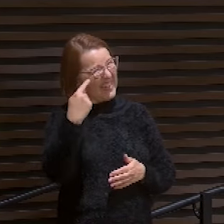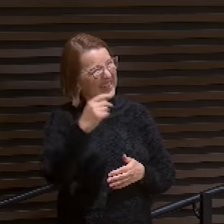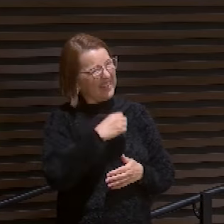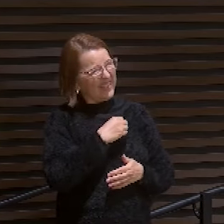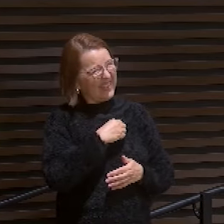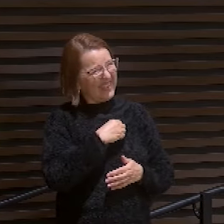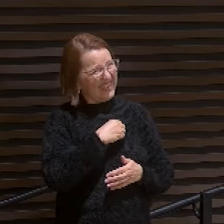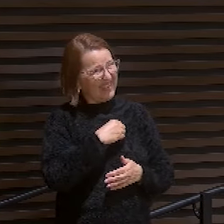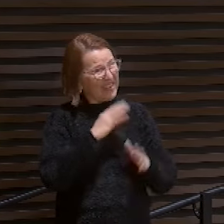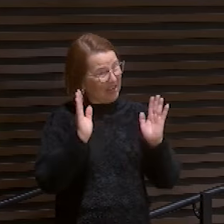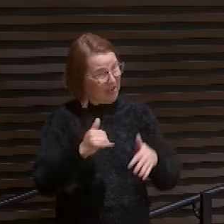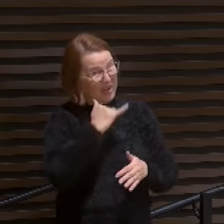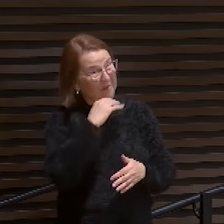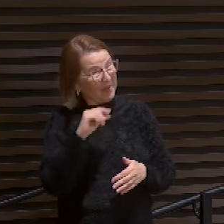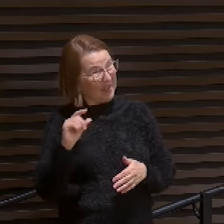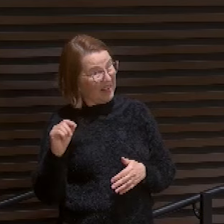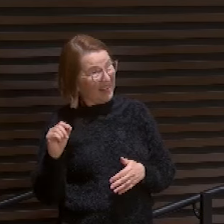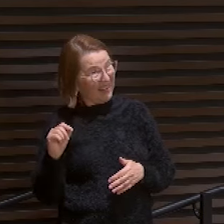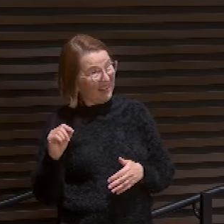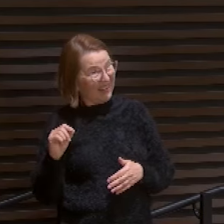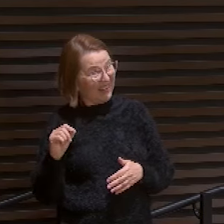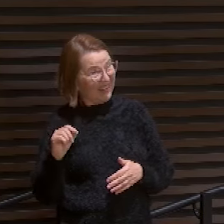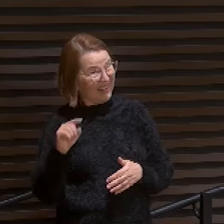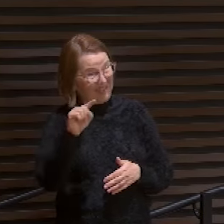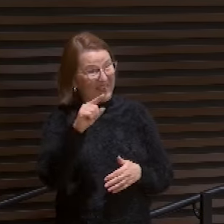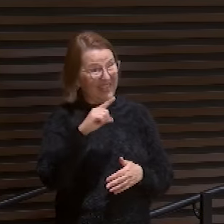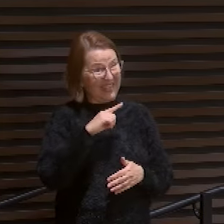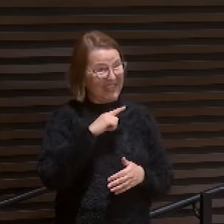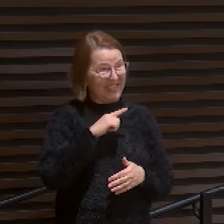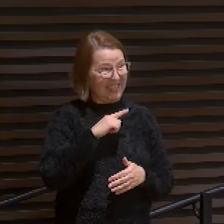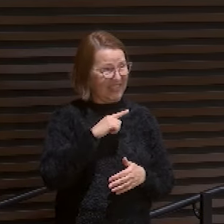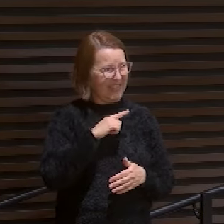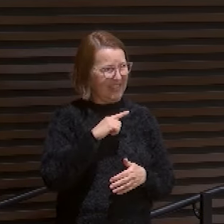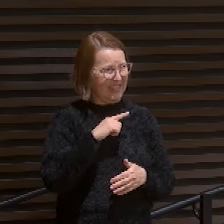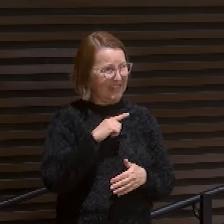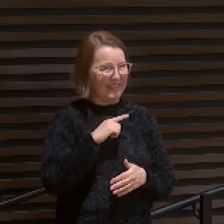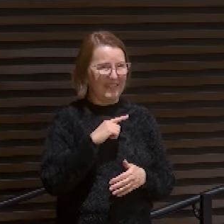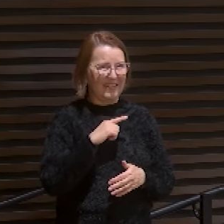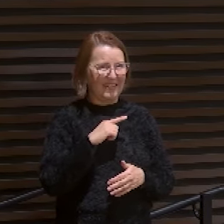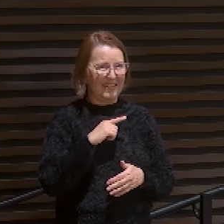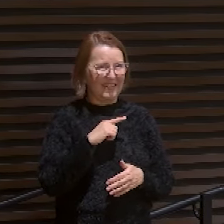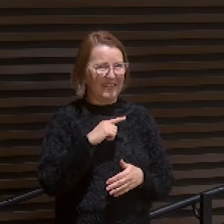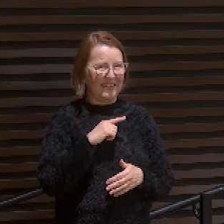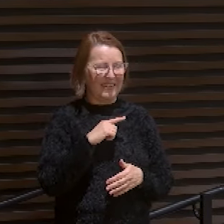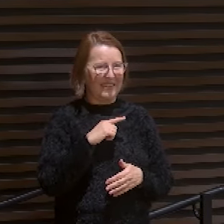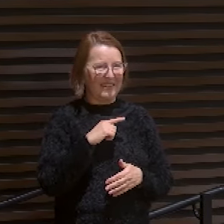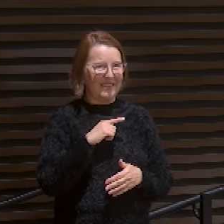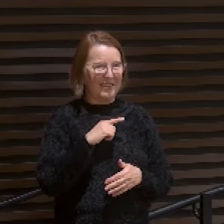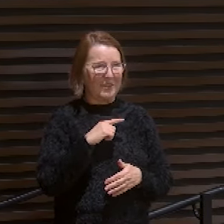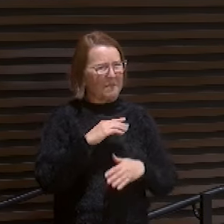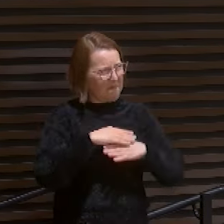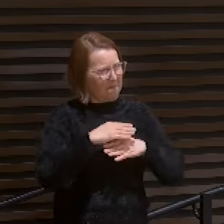não? Você tem ainda que contabilizar alguma coisa aí?